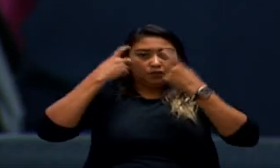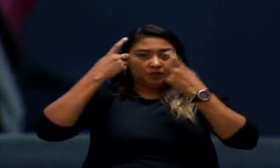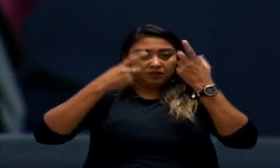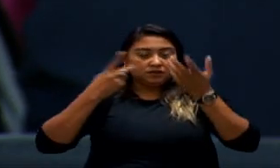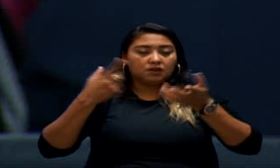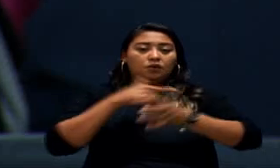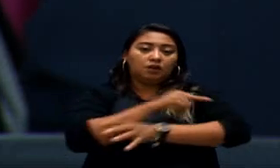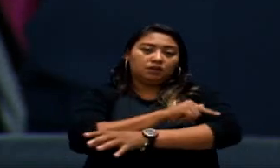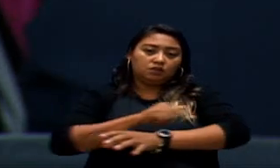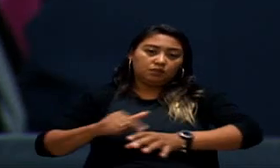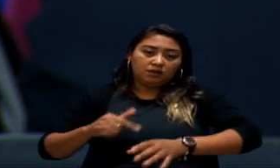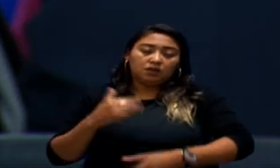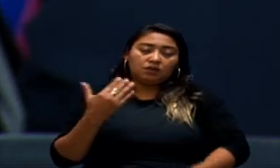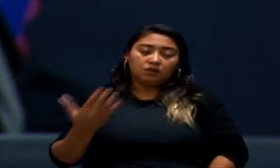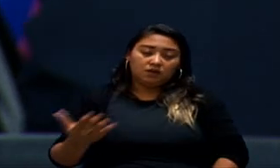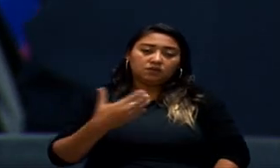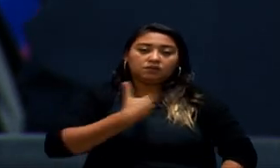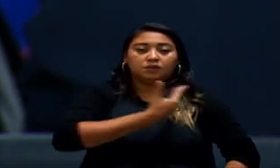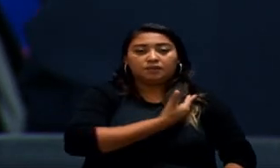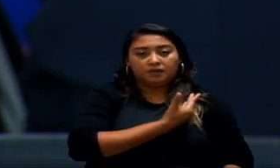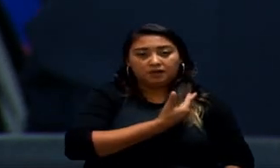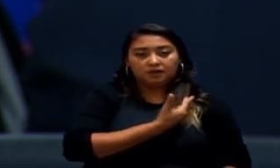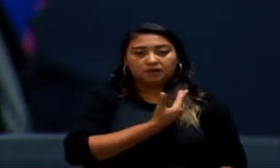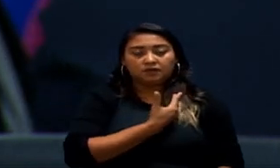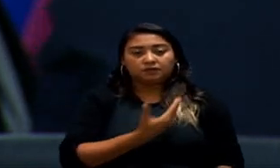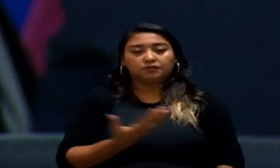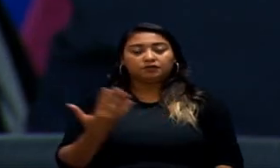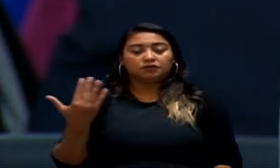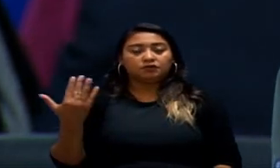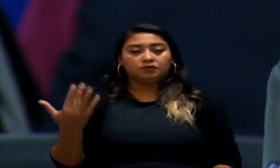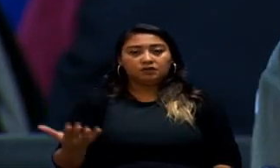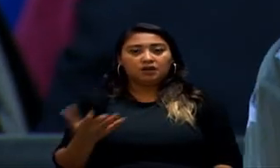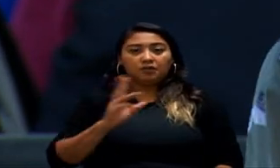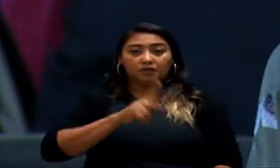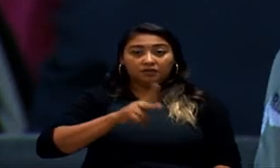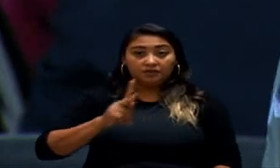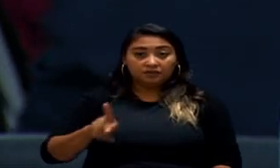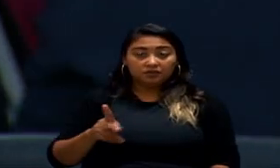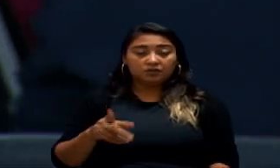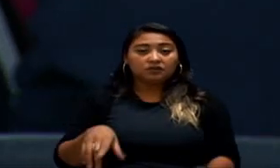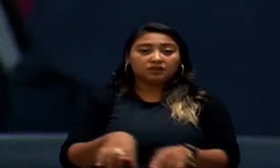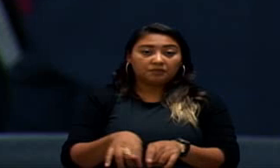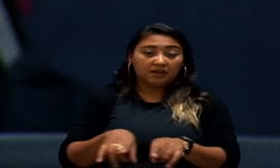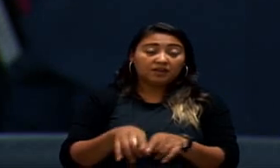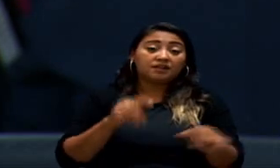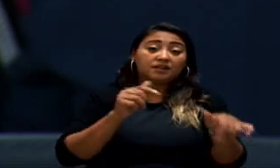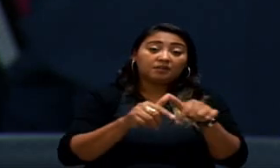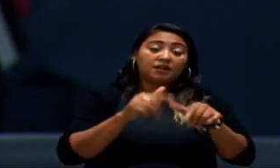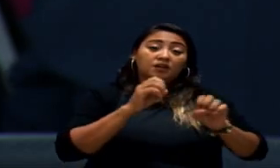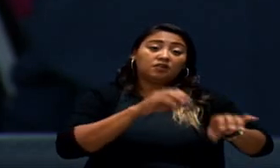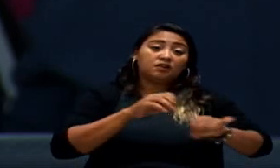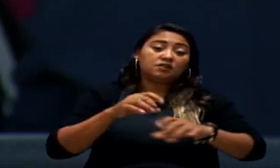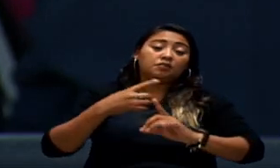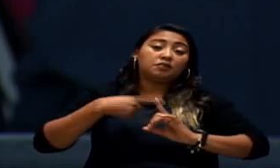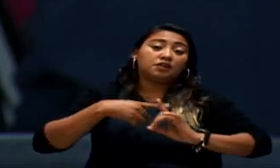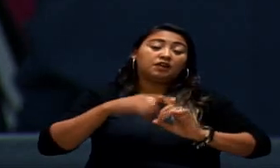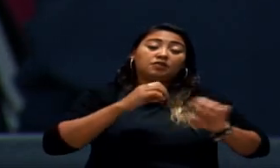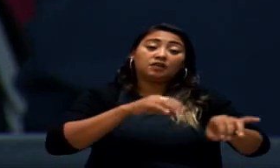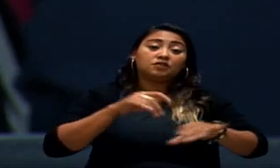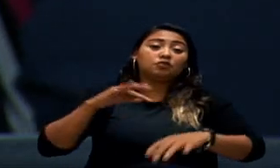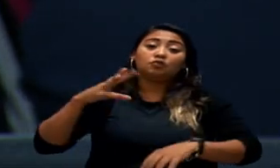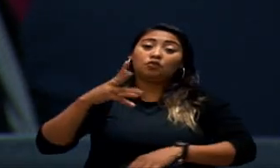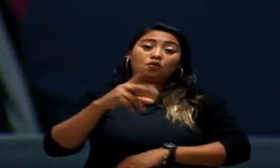esse respeito aos colegas, né, que estão como professores, aos que trabalham também na educação, porque a educação, todos